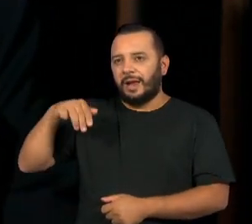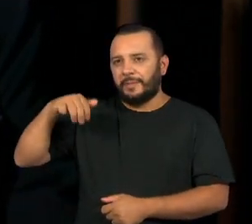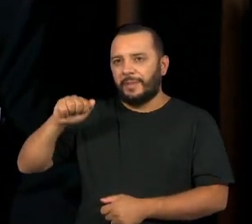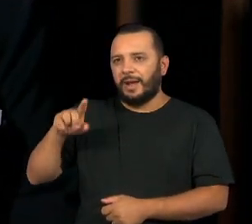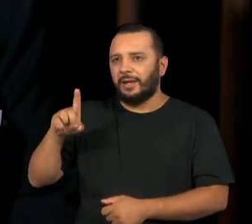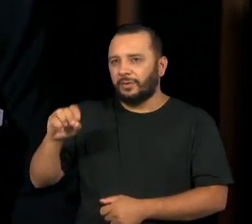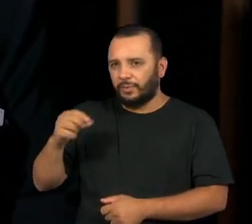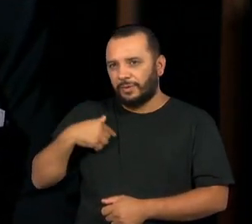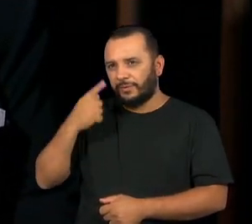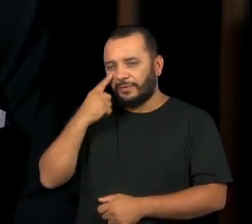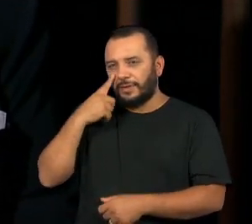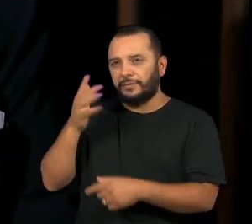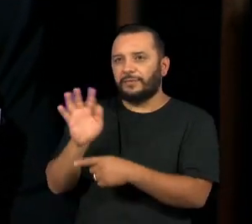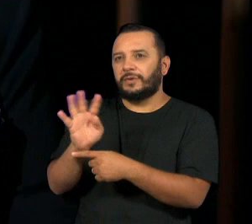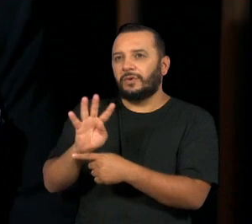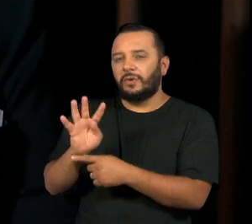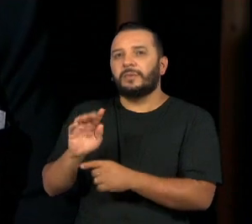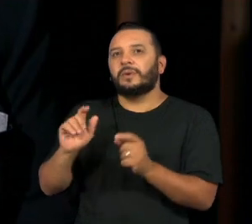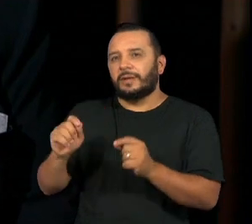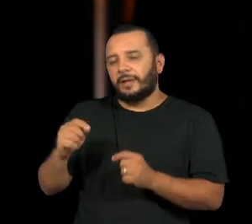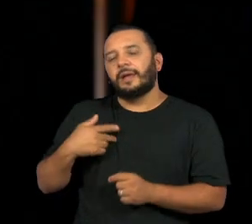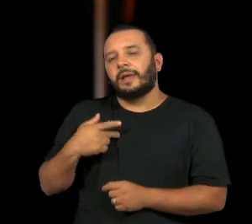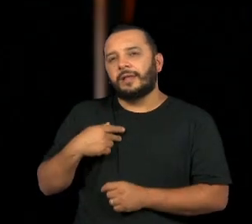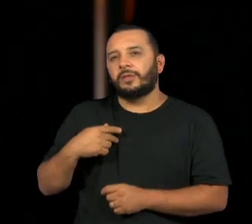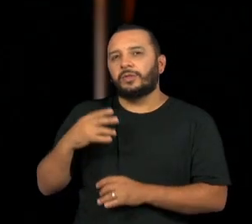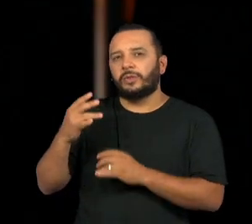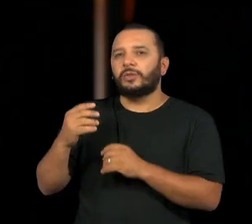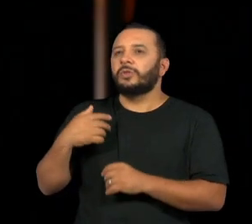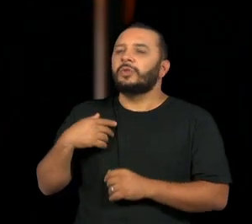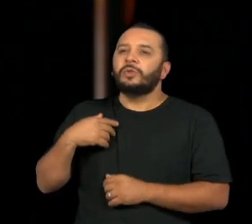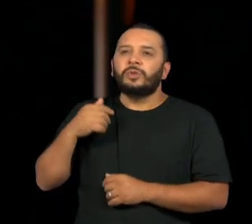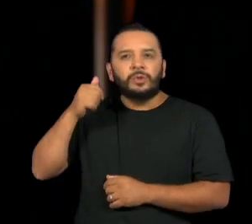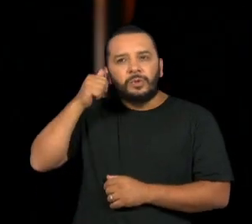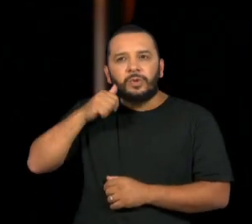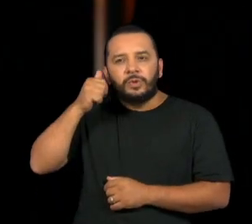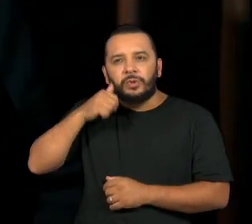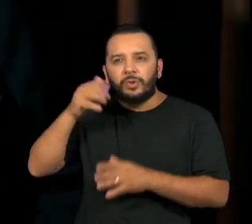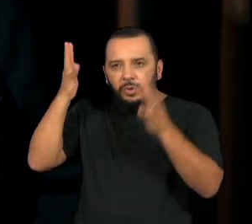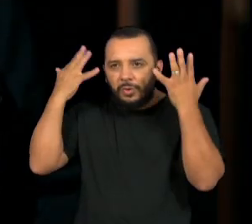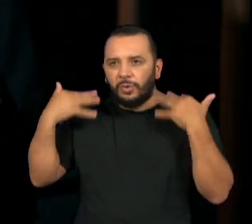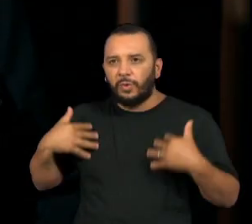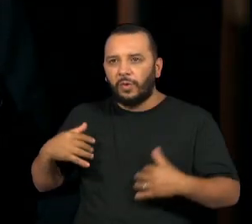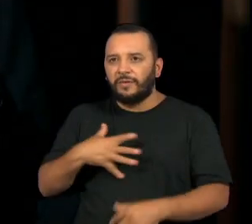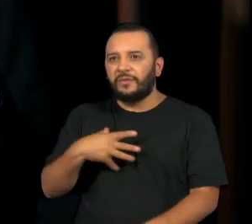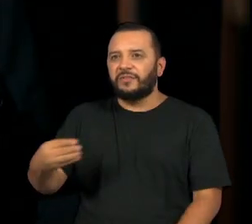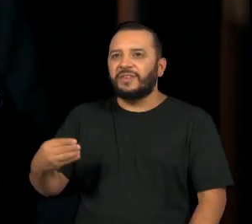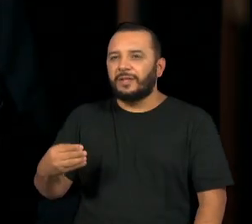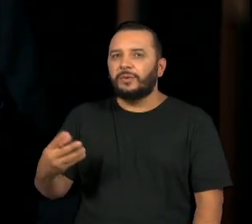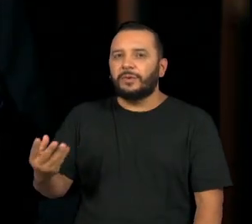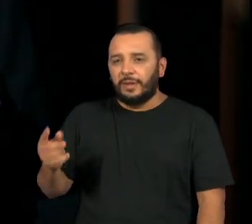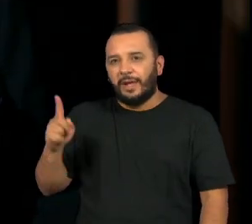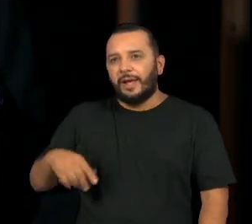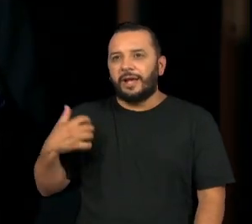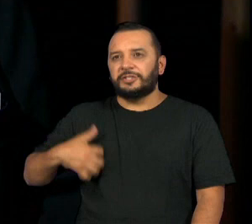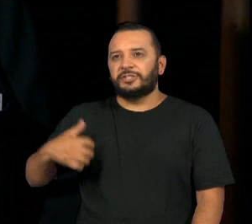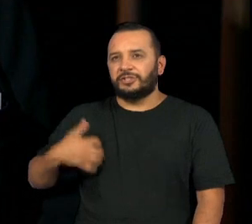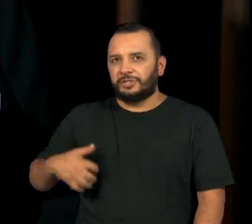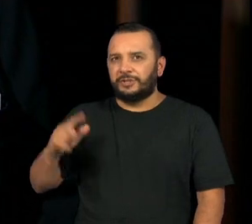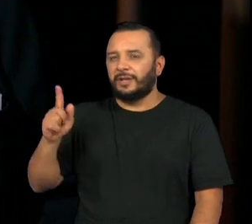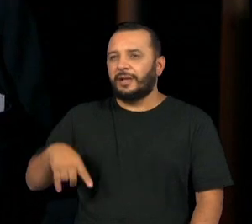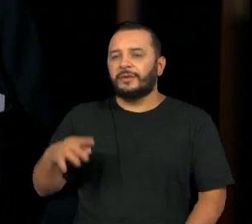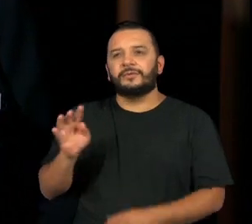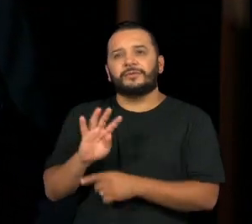o filho da Noiva seja assistir filme A Última argentino maravilhoso e e e é um filme muito